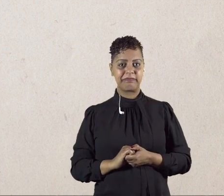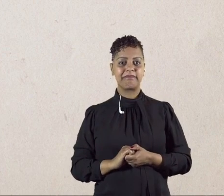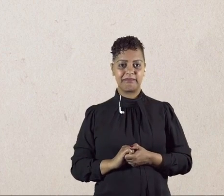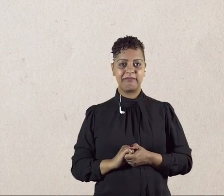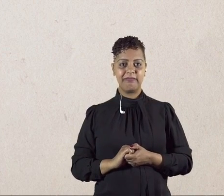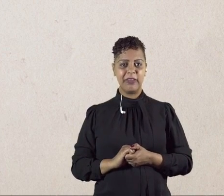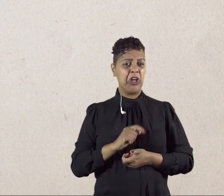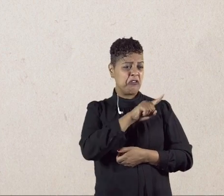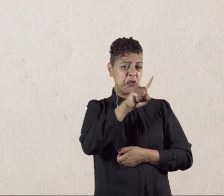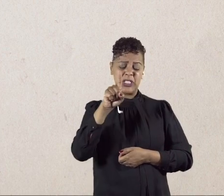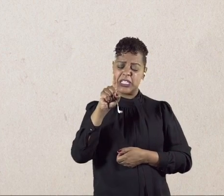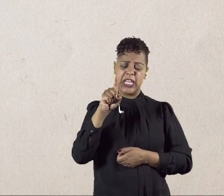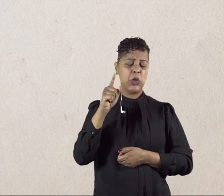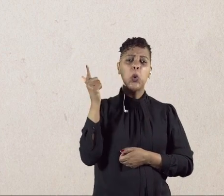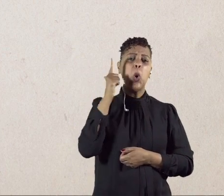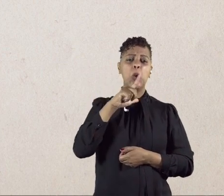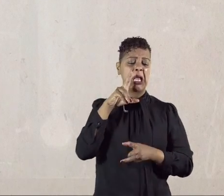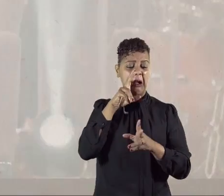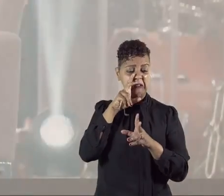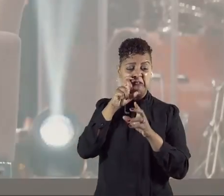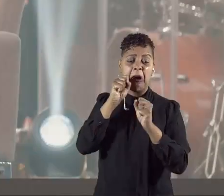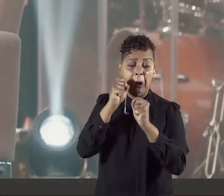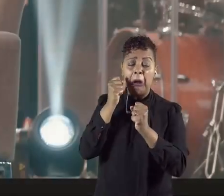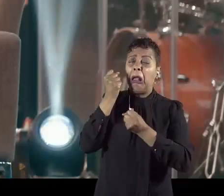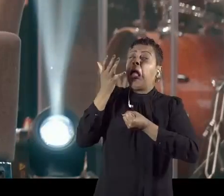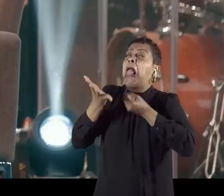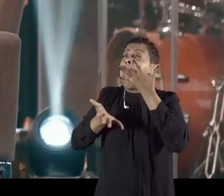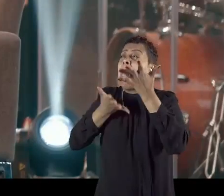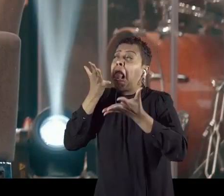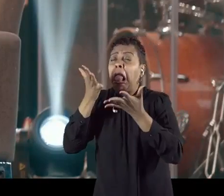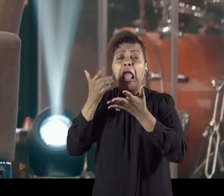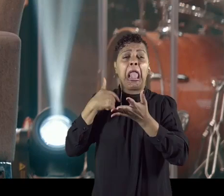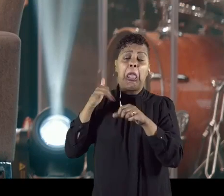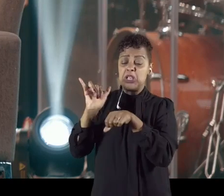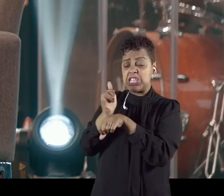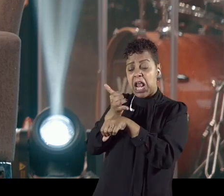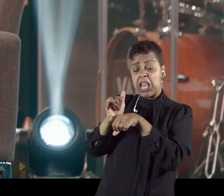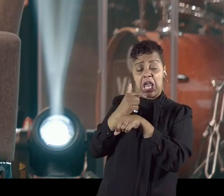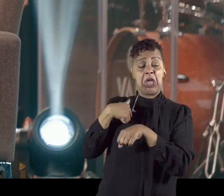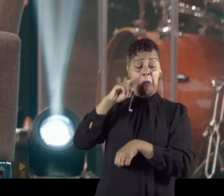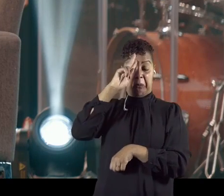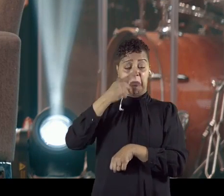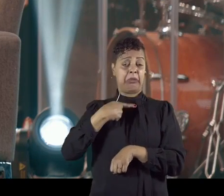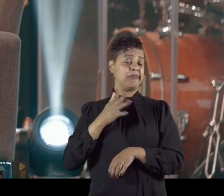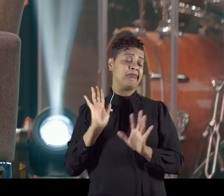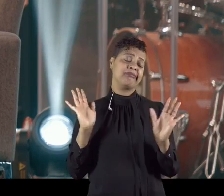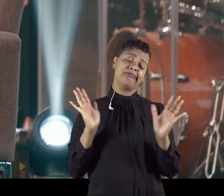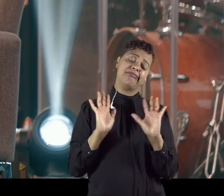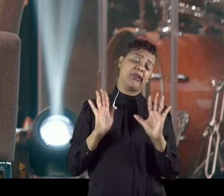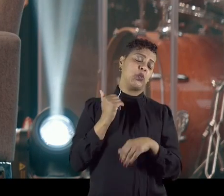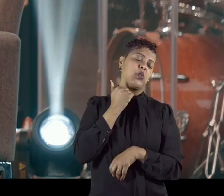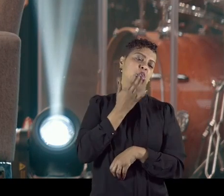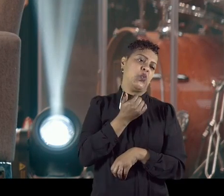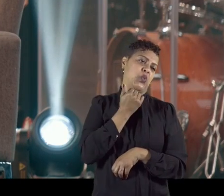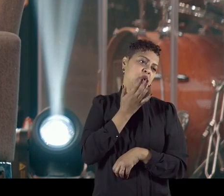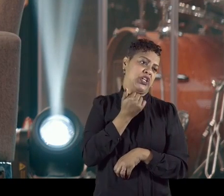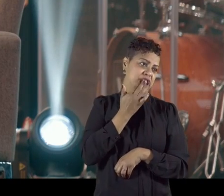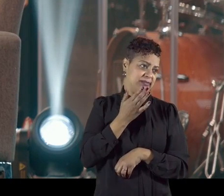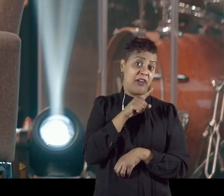e não é na tua força meu querido e não é na tua habilidade e quando você